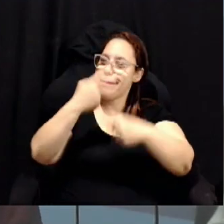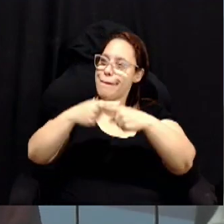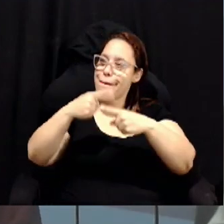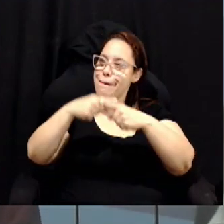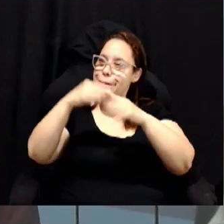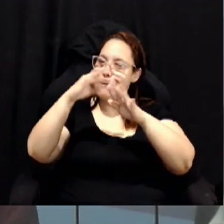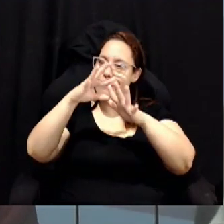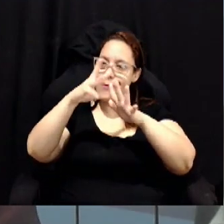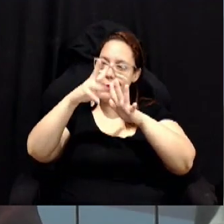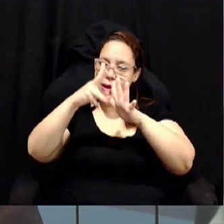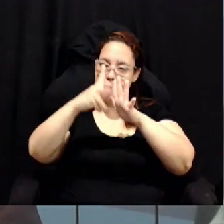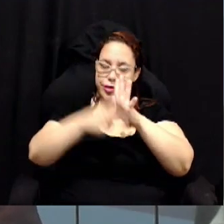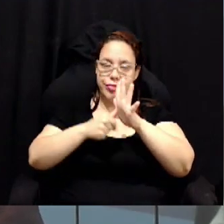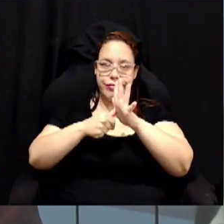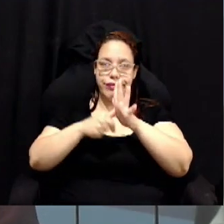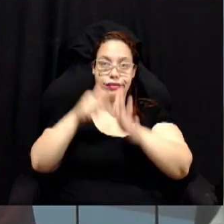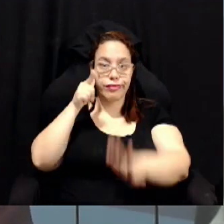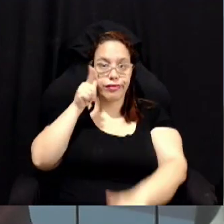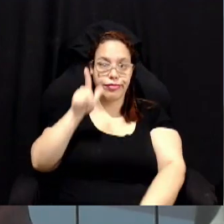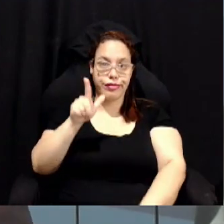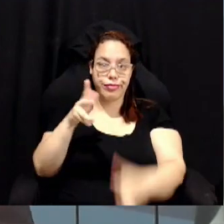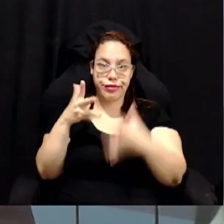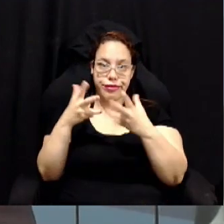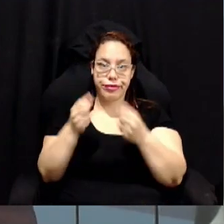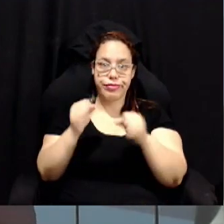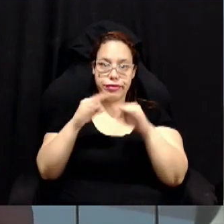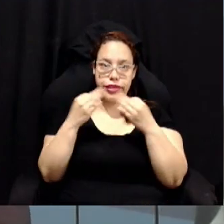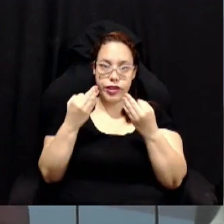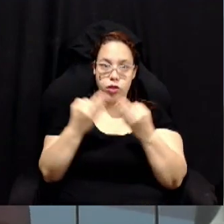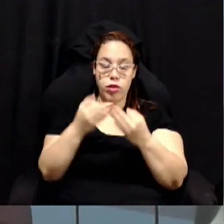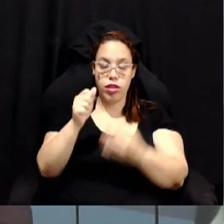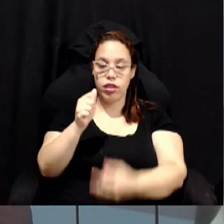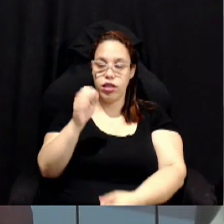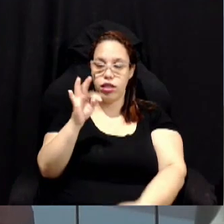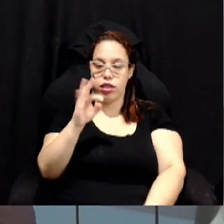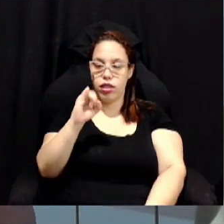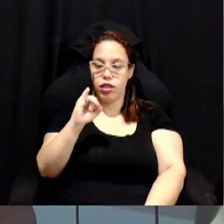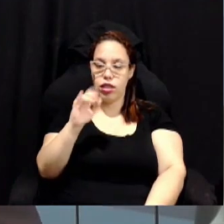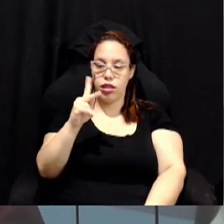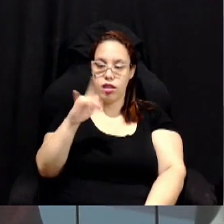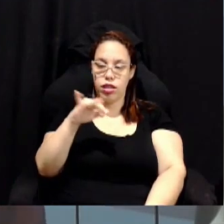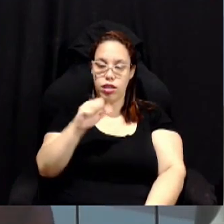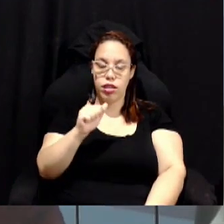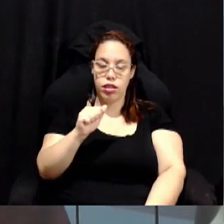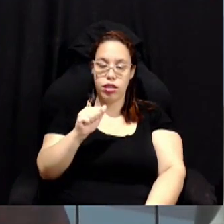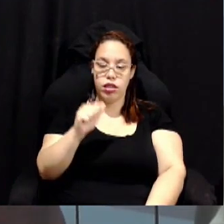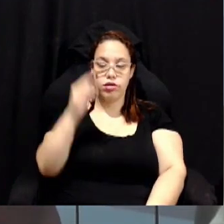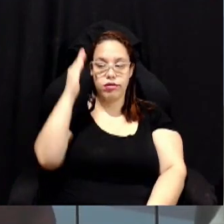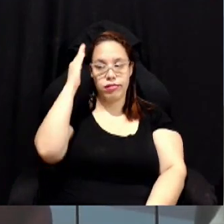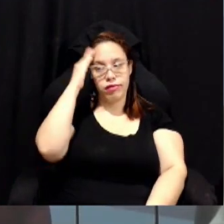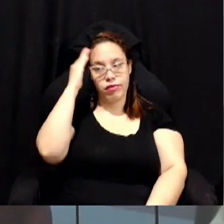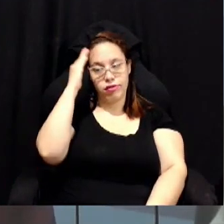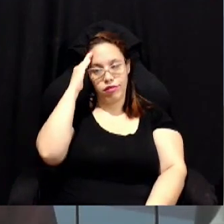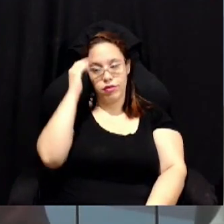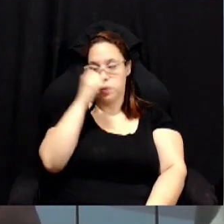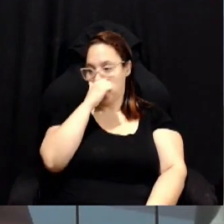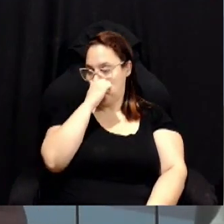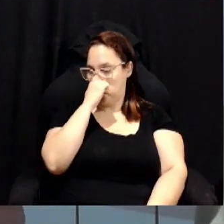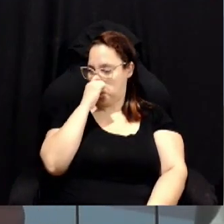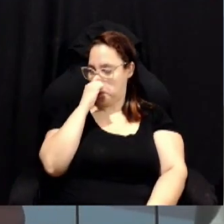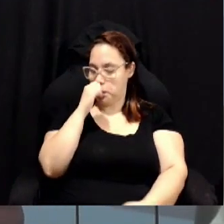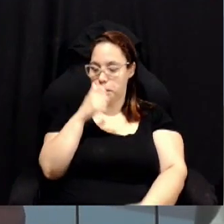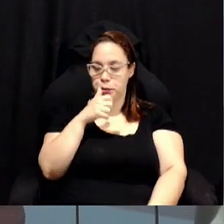então a gente consegue dar um acolhimento para a família típica. Porque nós temos que pensar também na condição da mãe, ela precisa do atendimento médico, ela